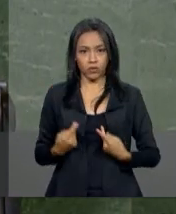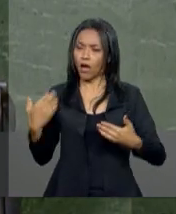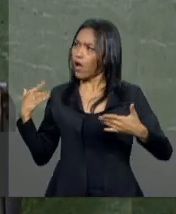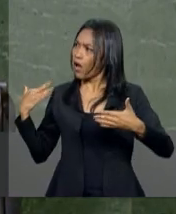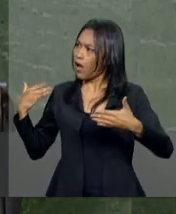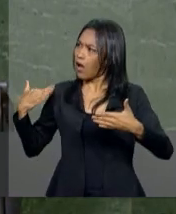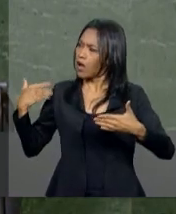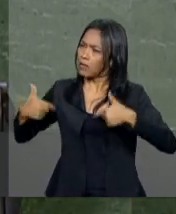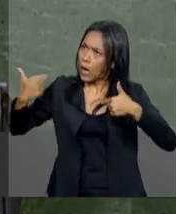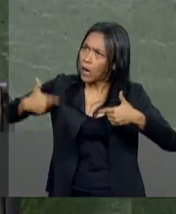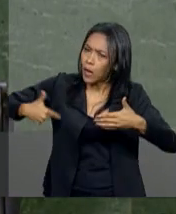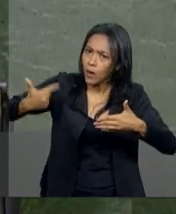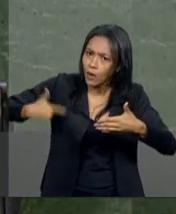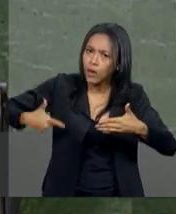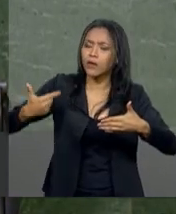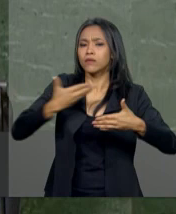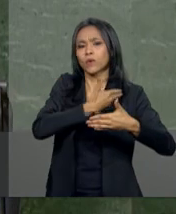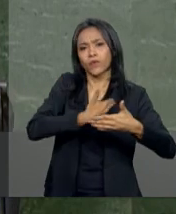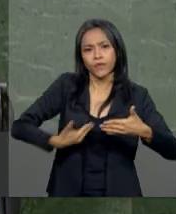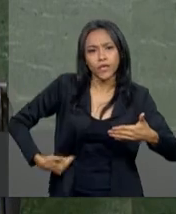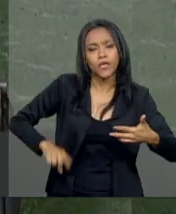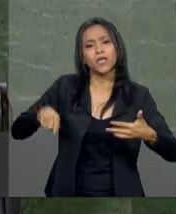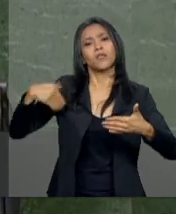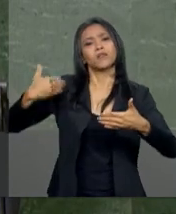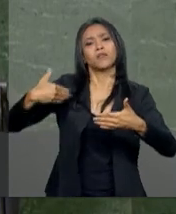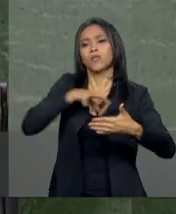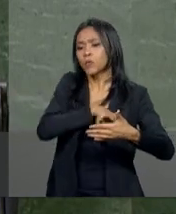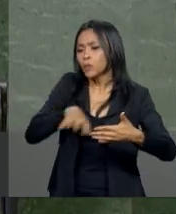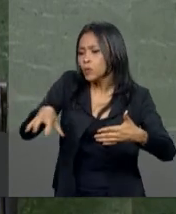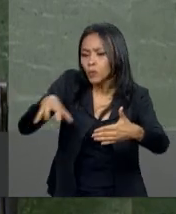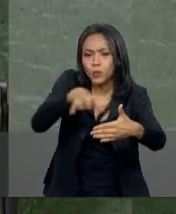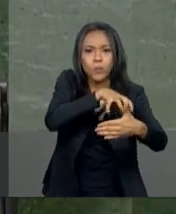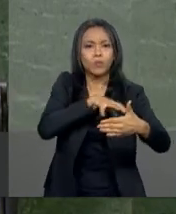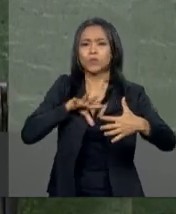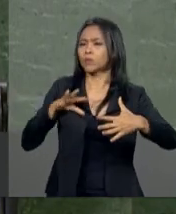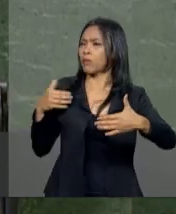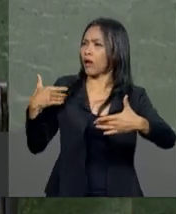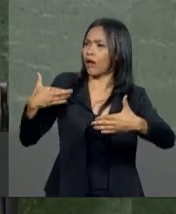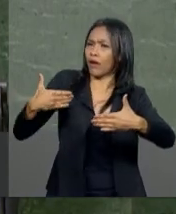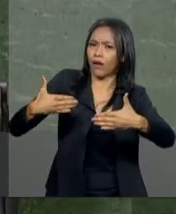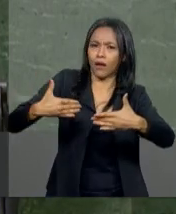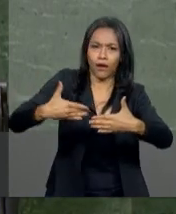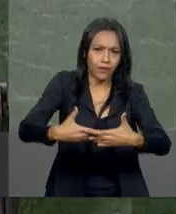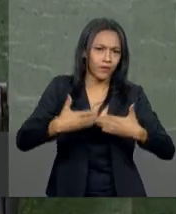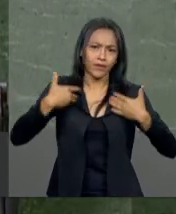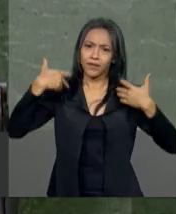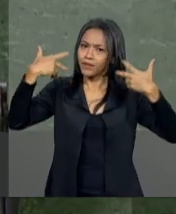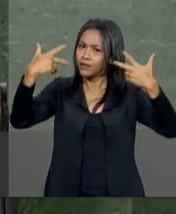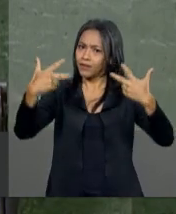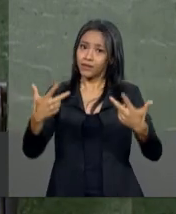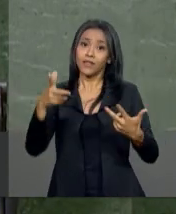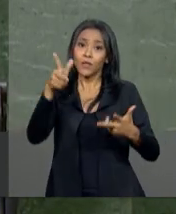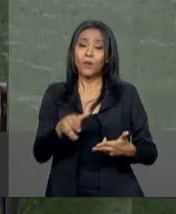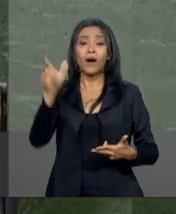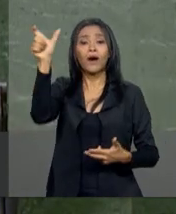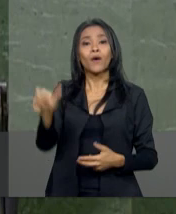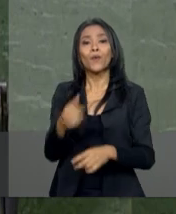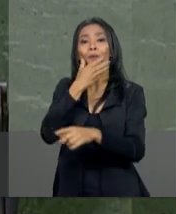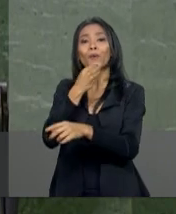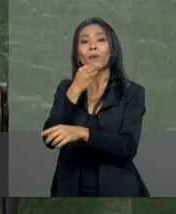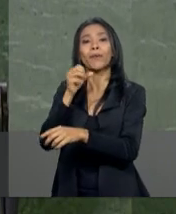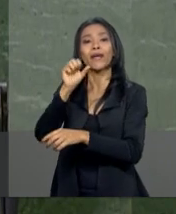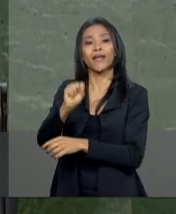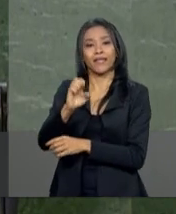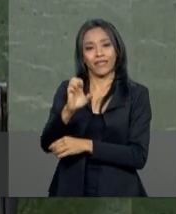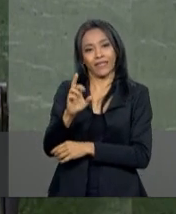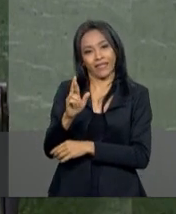governos instituições e indivíduos da altura do brasileiro sérgio vieira de mello